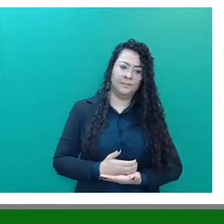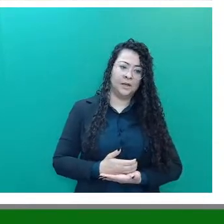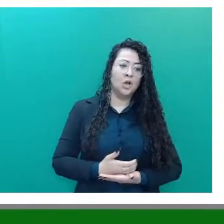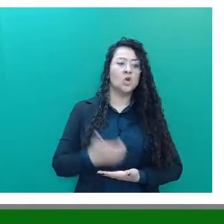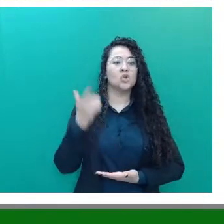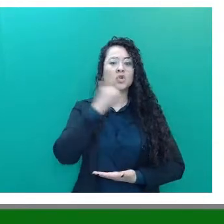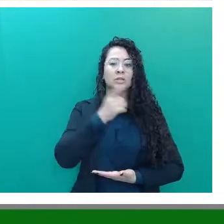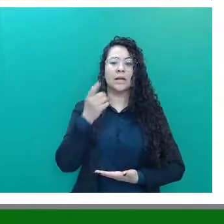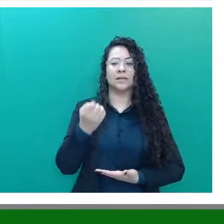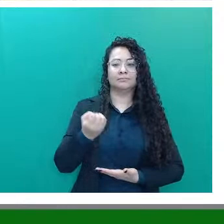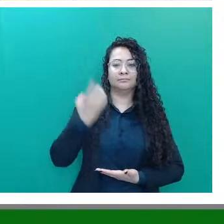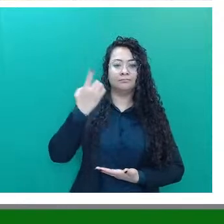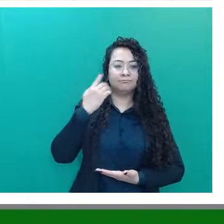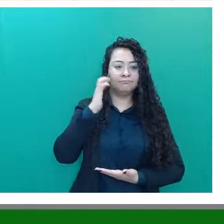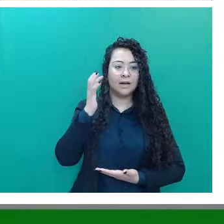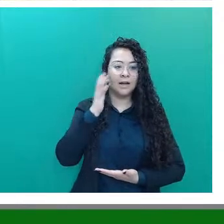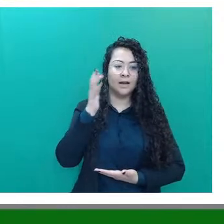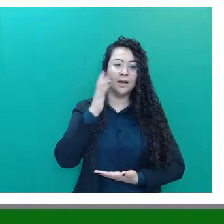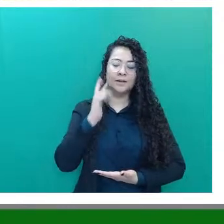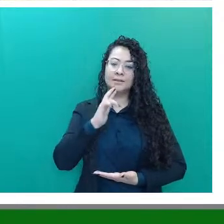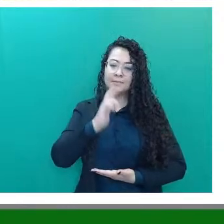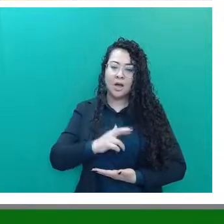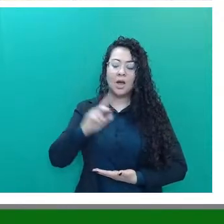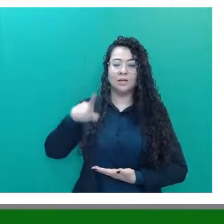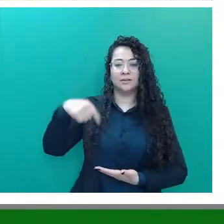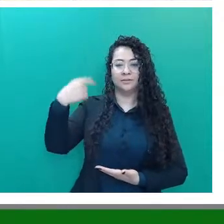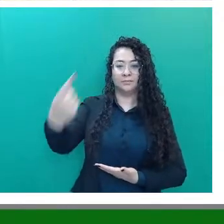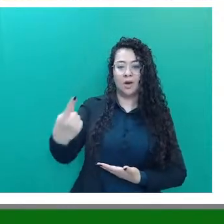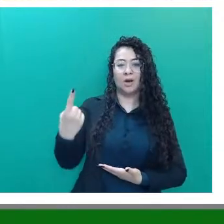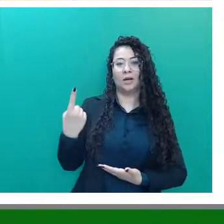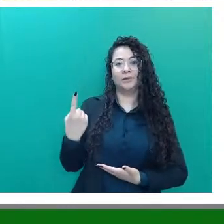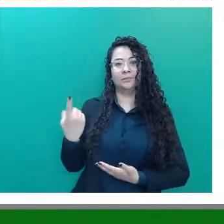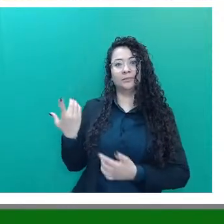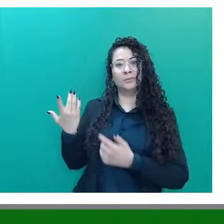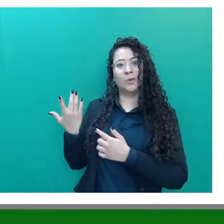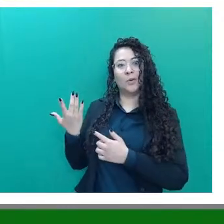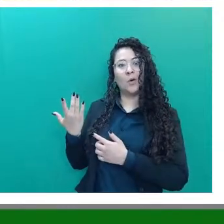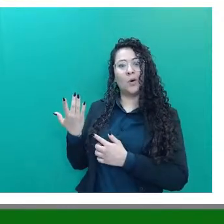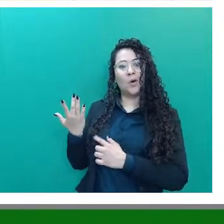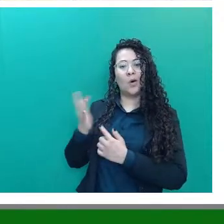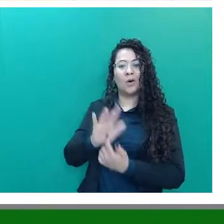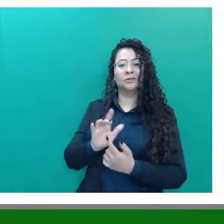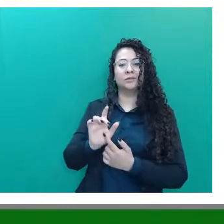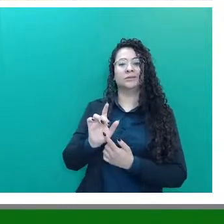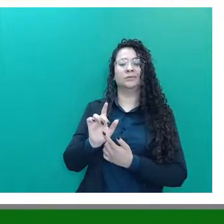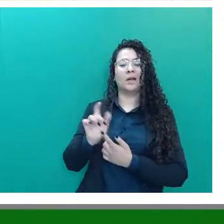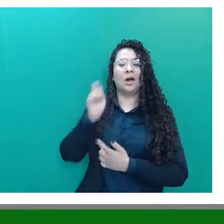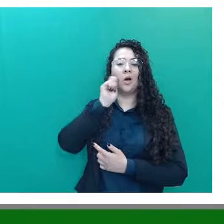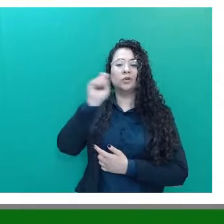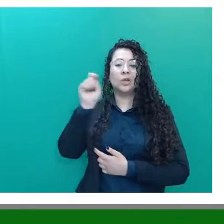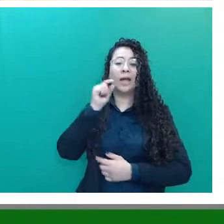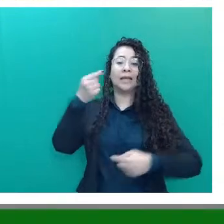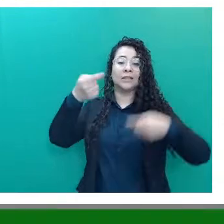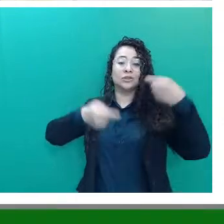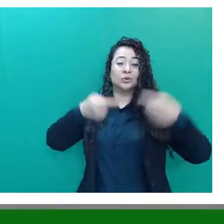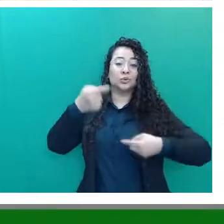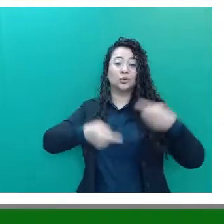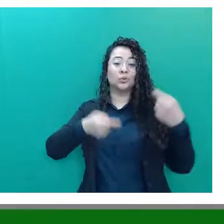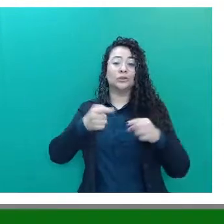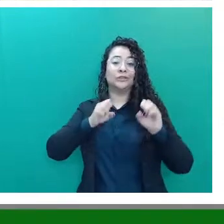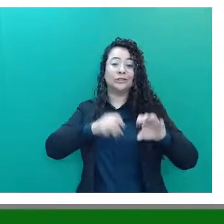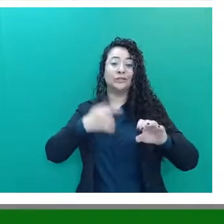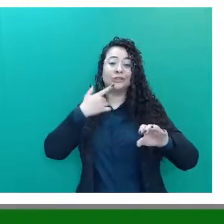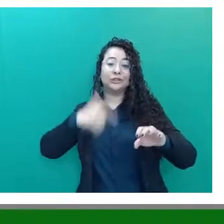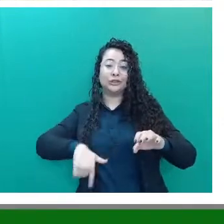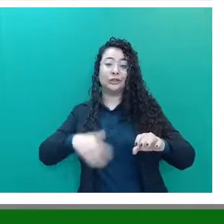depois você reestrutura isso, trazendo alguns autores que discutem o ensino de línguas dentro dos cursos